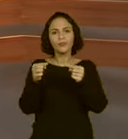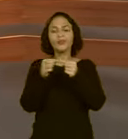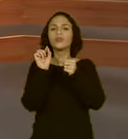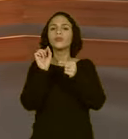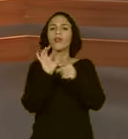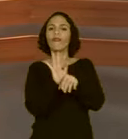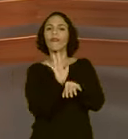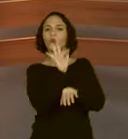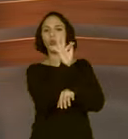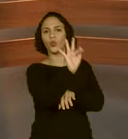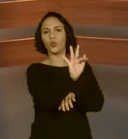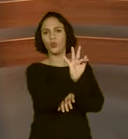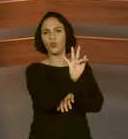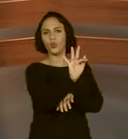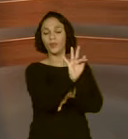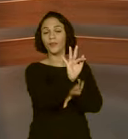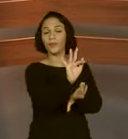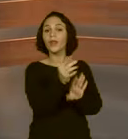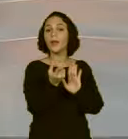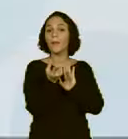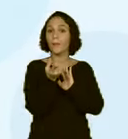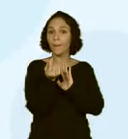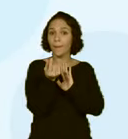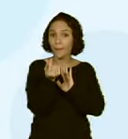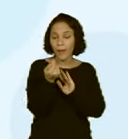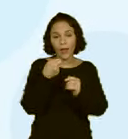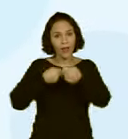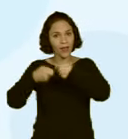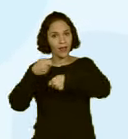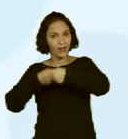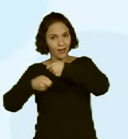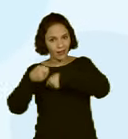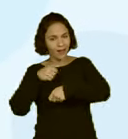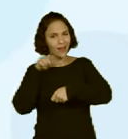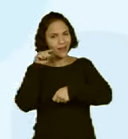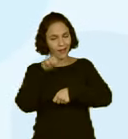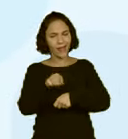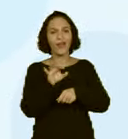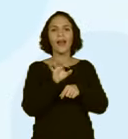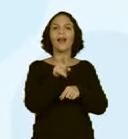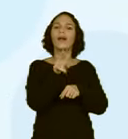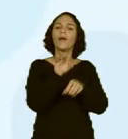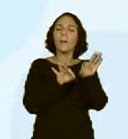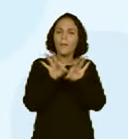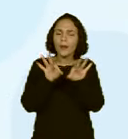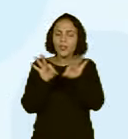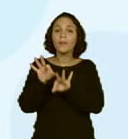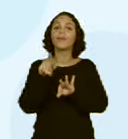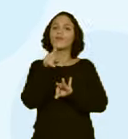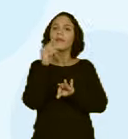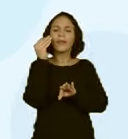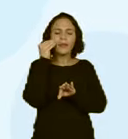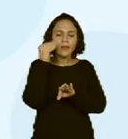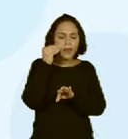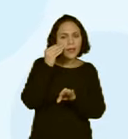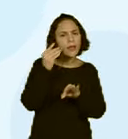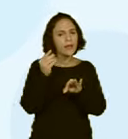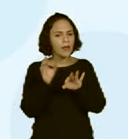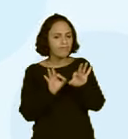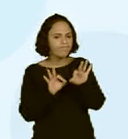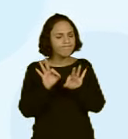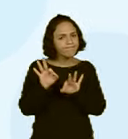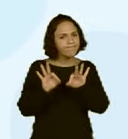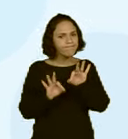futuro. O planejamento financeiro é um processo em que você faz uma organização financeira que vai